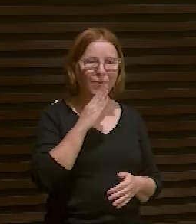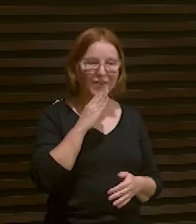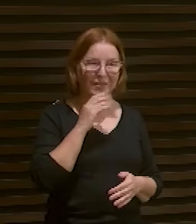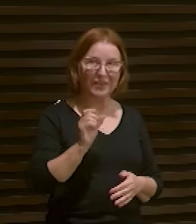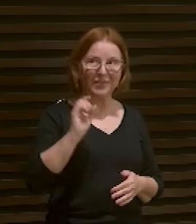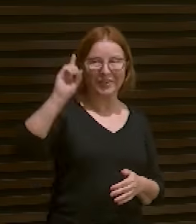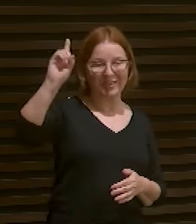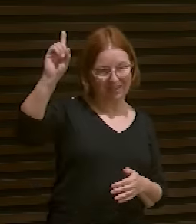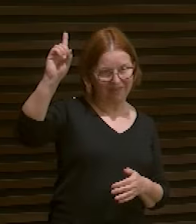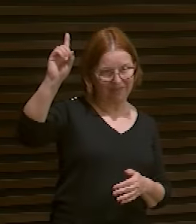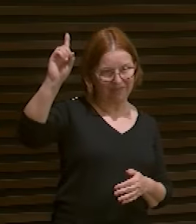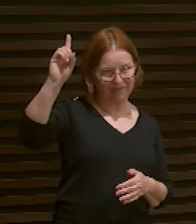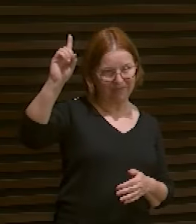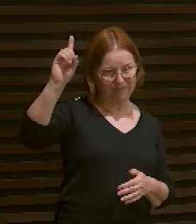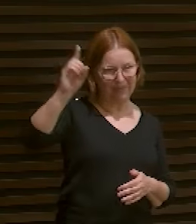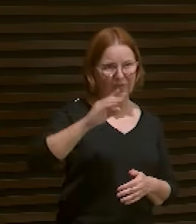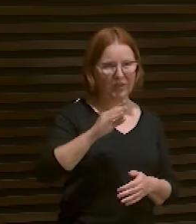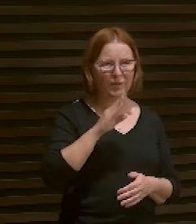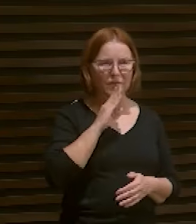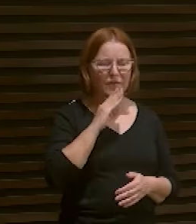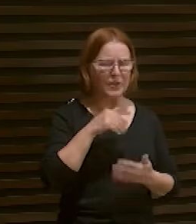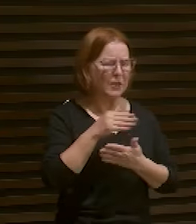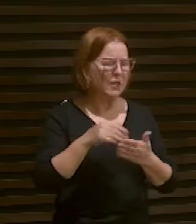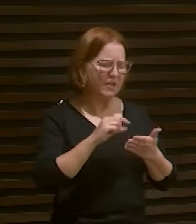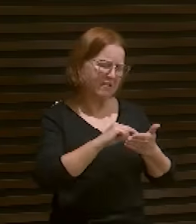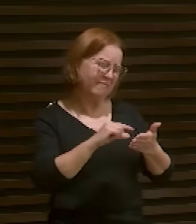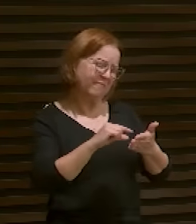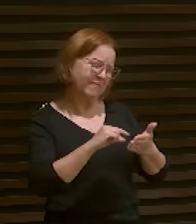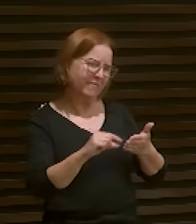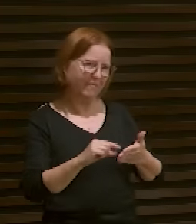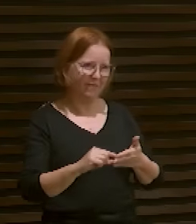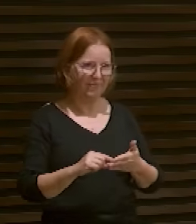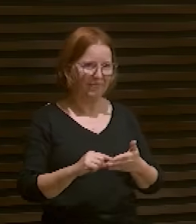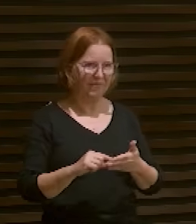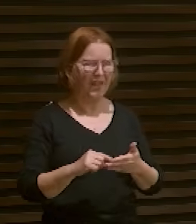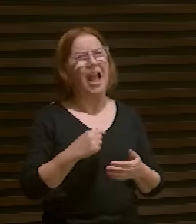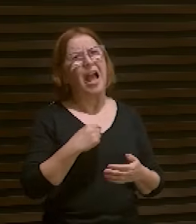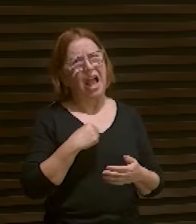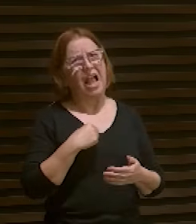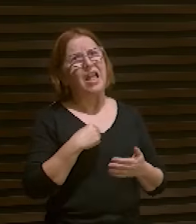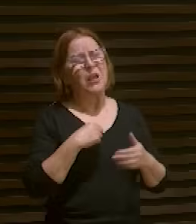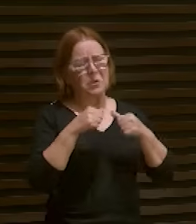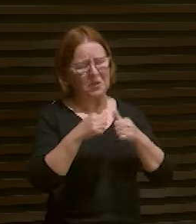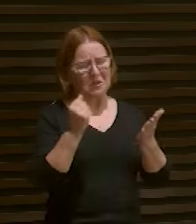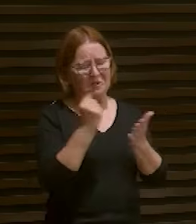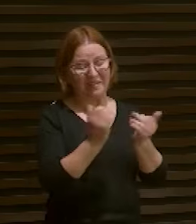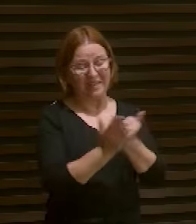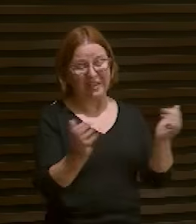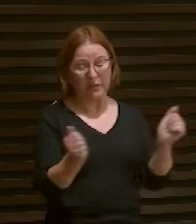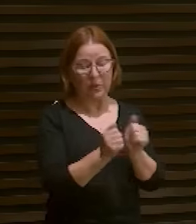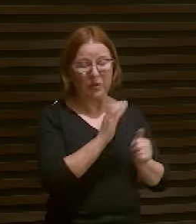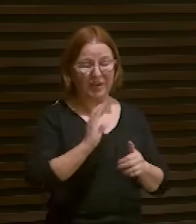você. Conhece todos os versículos. Fala, eu estou crucificado com Cristo, e vivo não